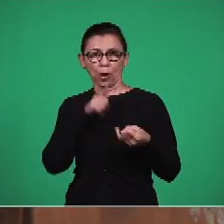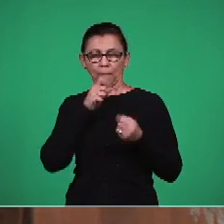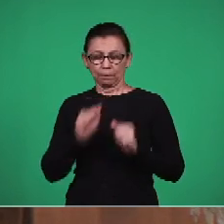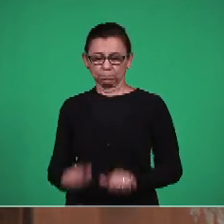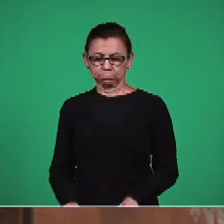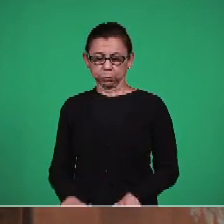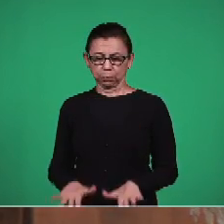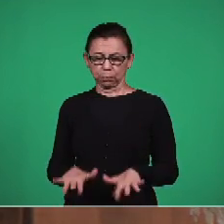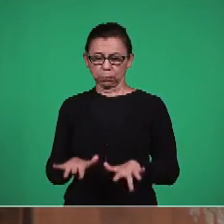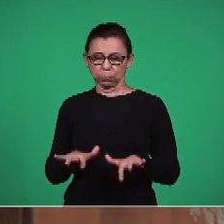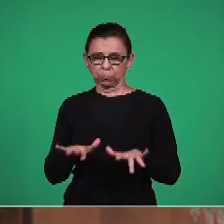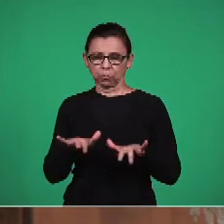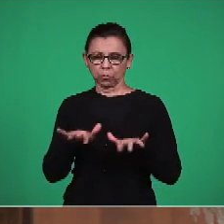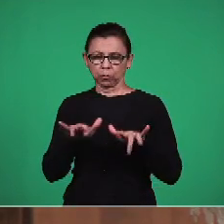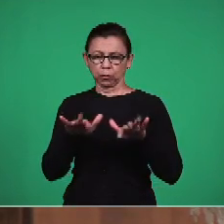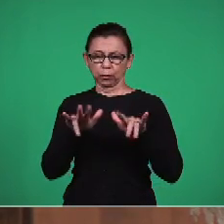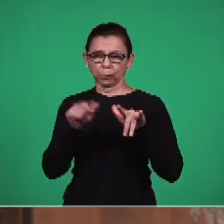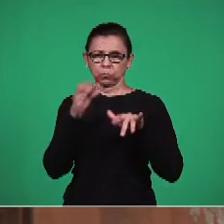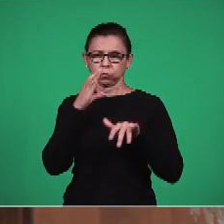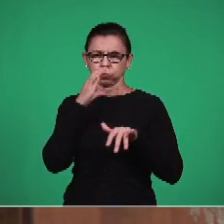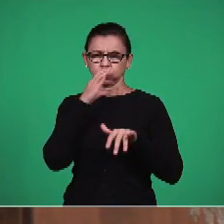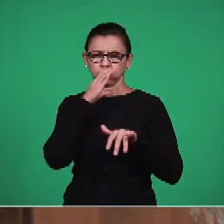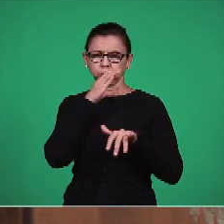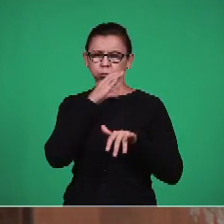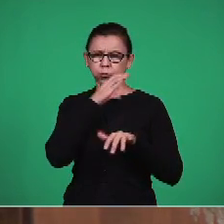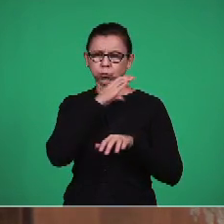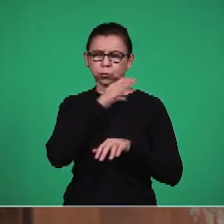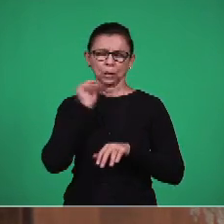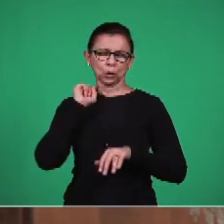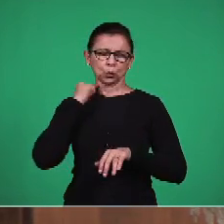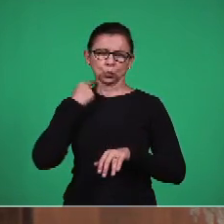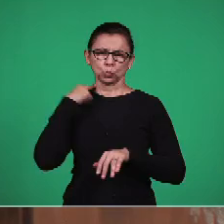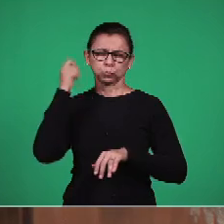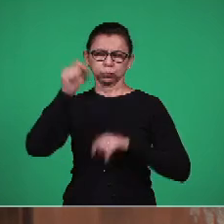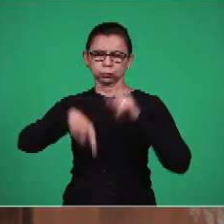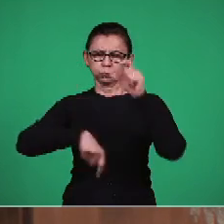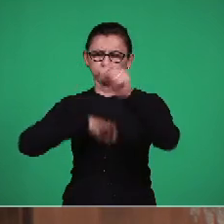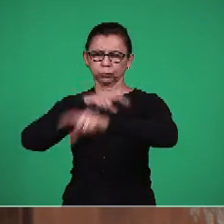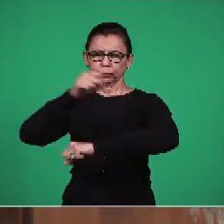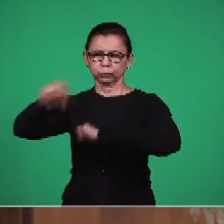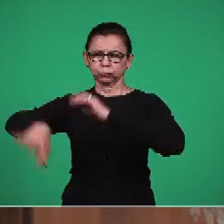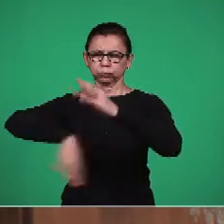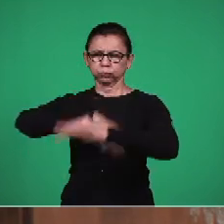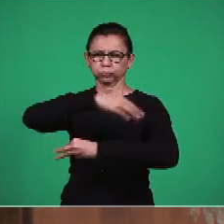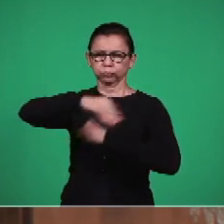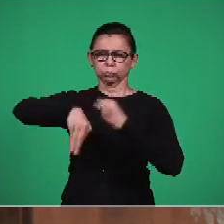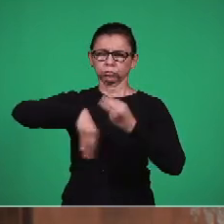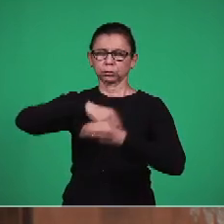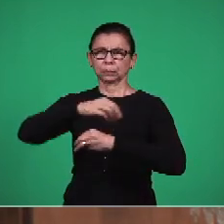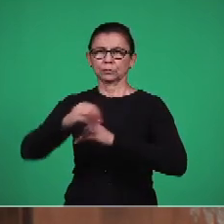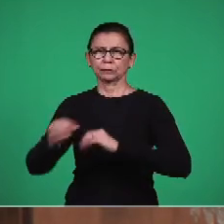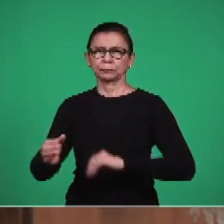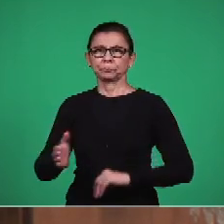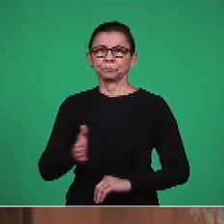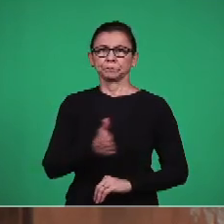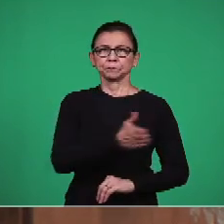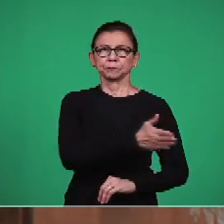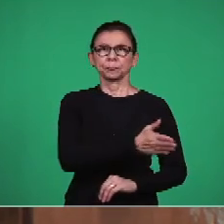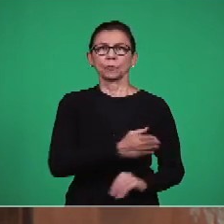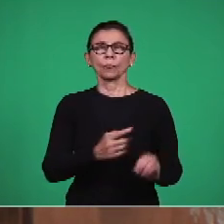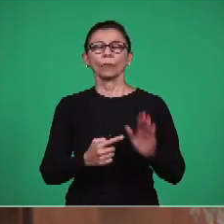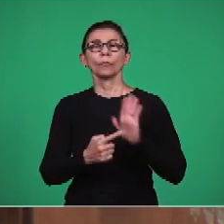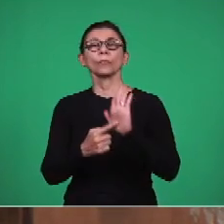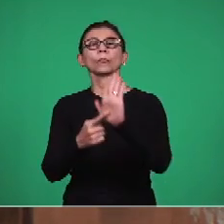aquecendo, poluição toda, tudo jogado, né? E eu quero que passe agora sobre isso